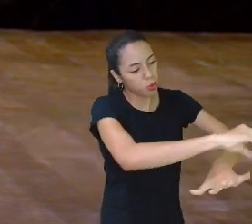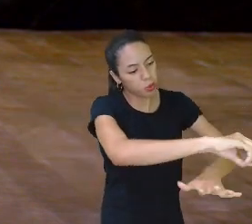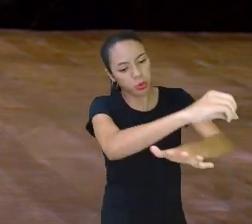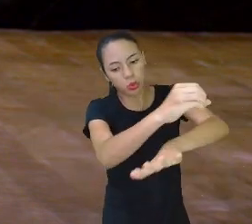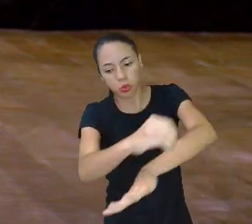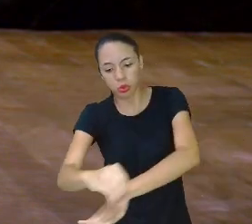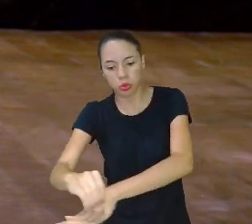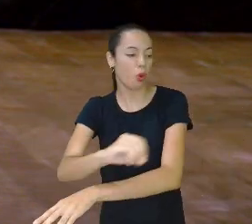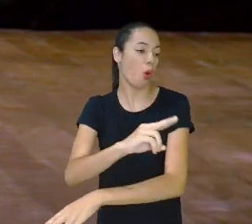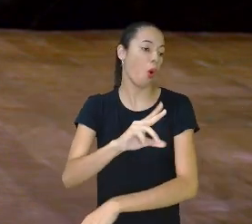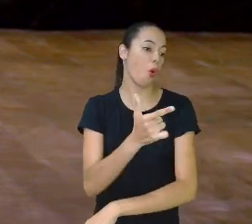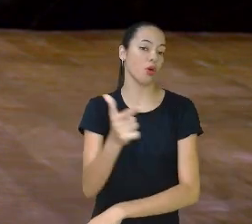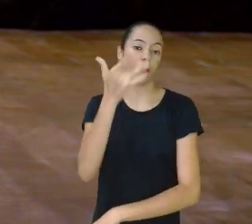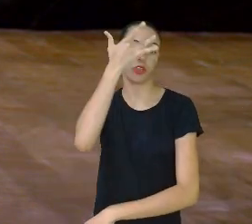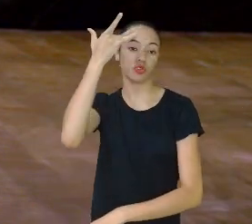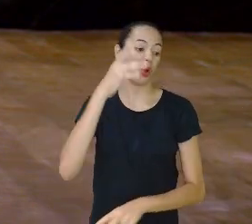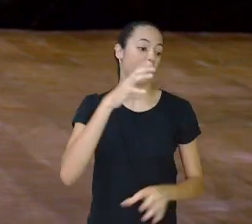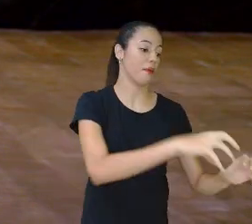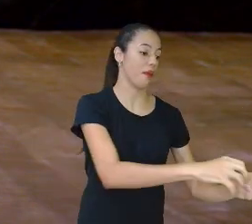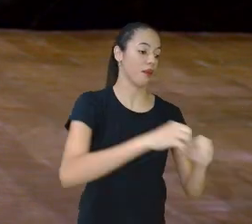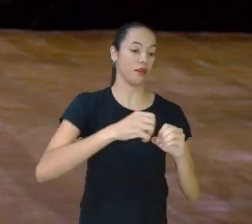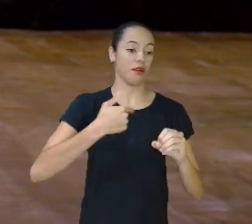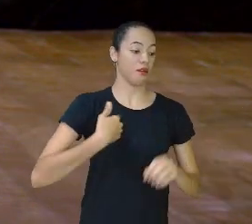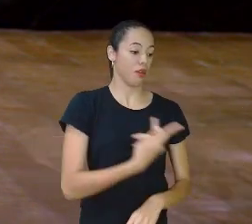nos separa.